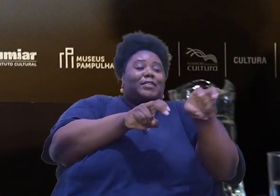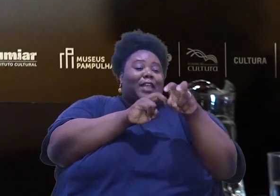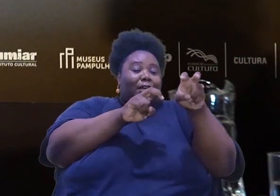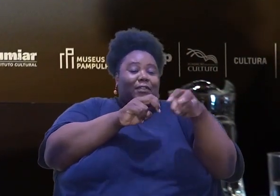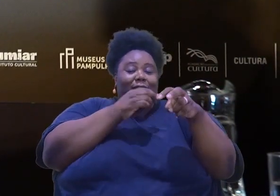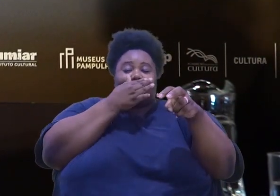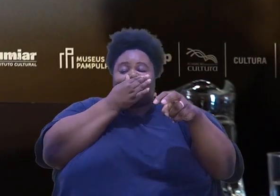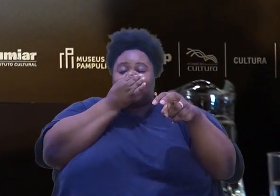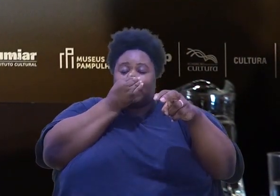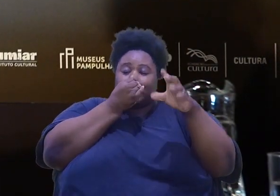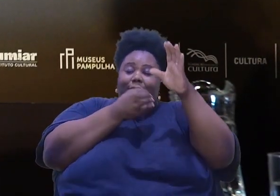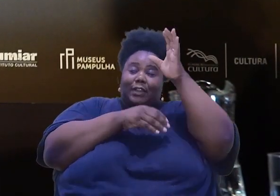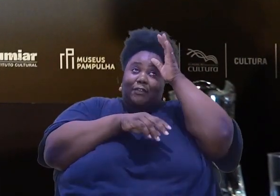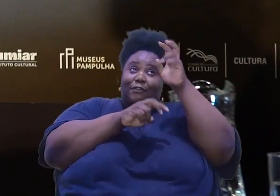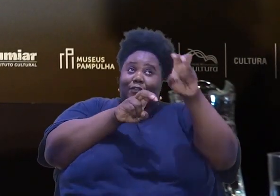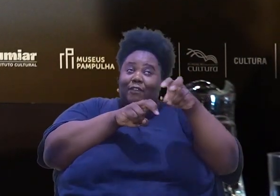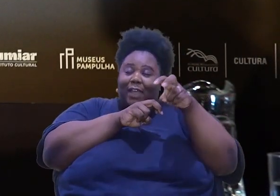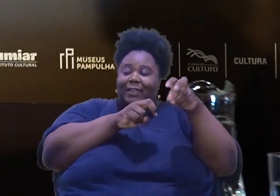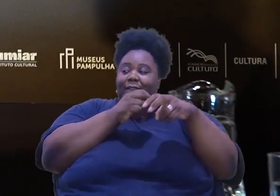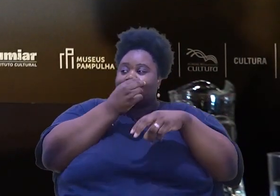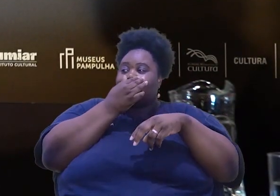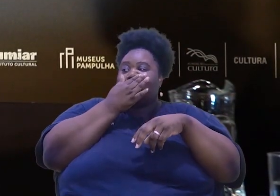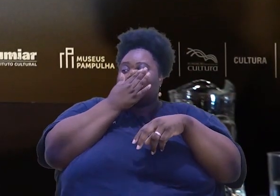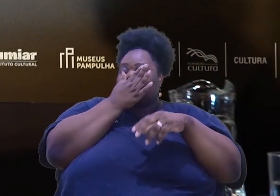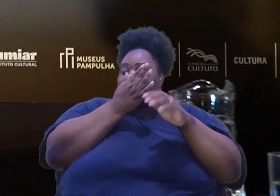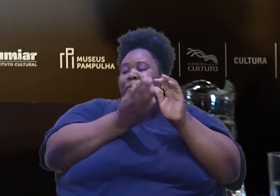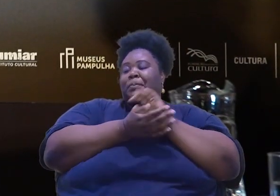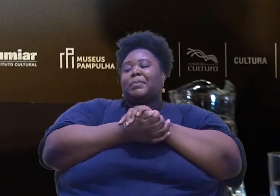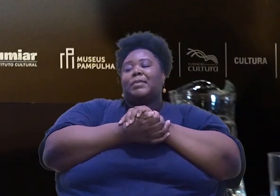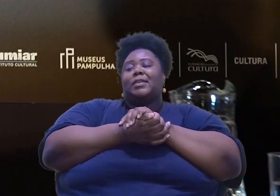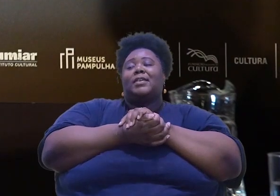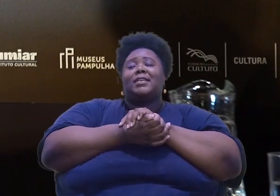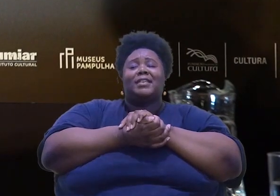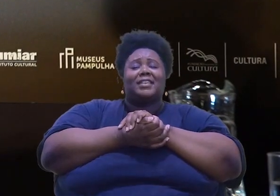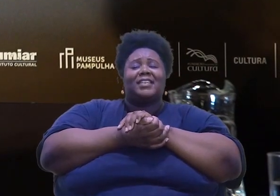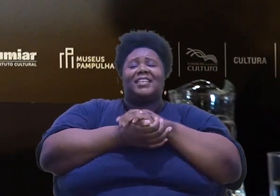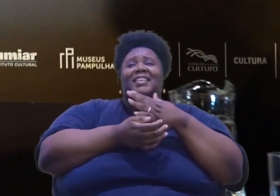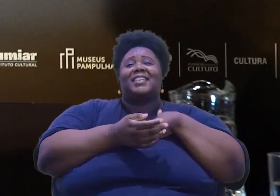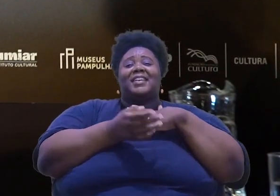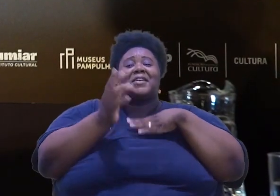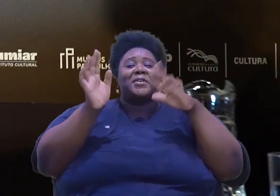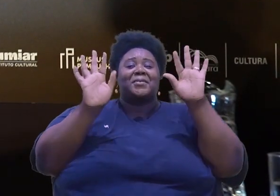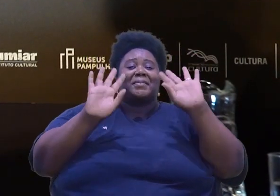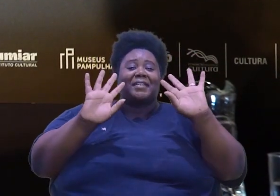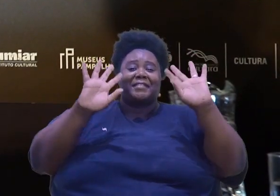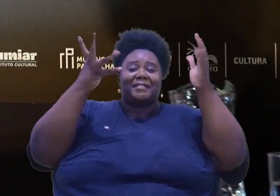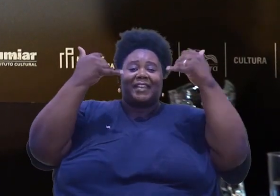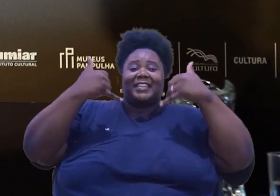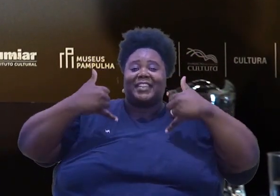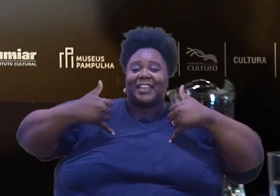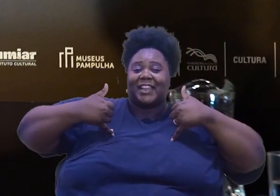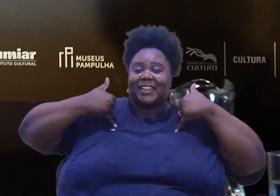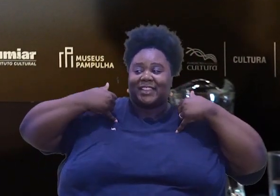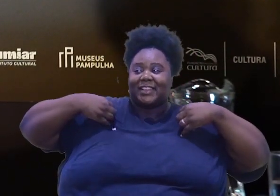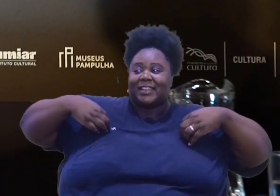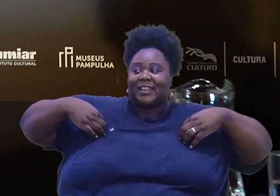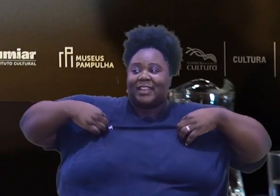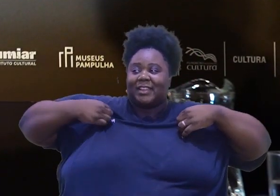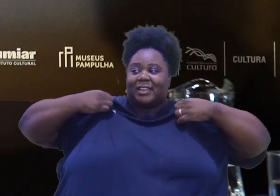meu tio, da fazenda do meu tio, minha festa de aniversário. Acho